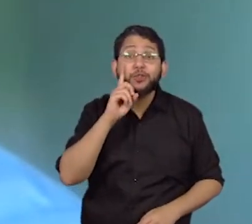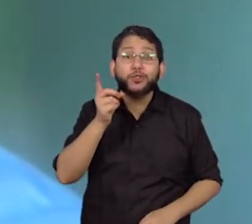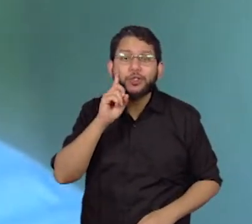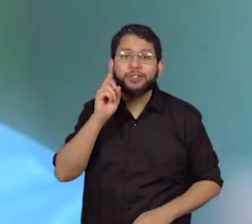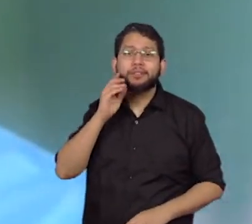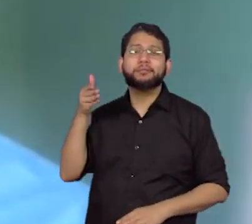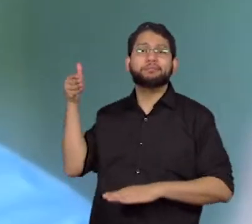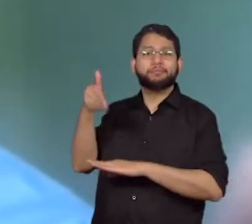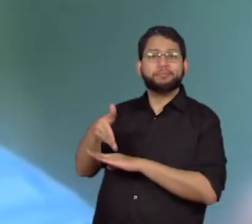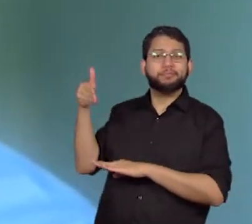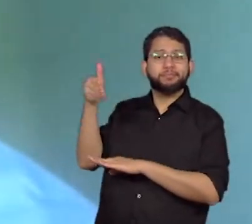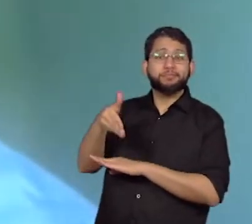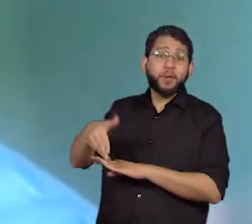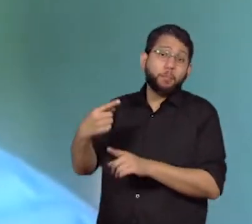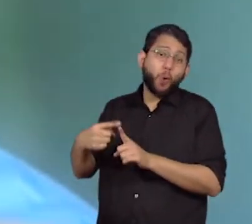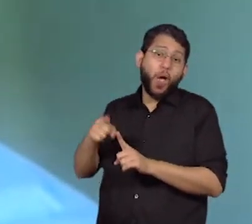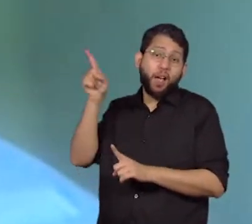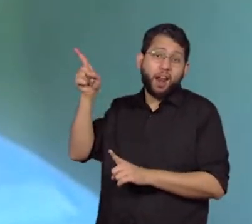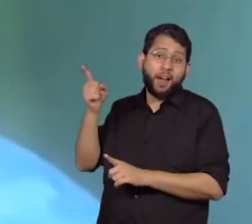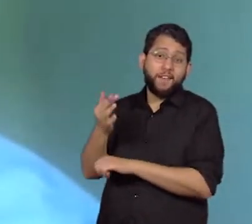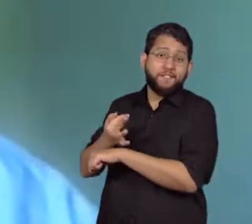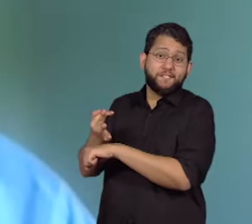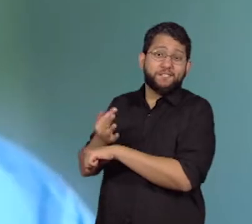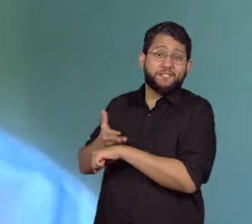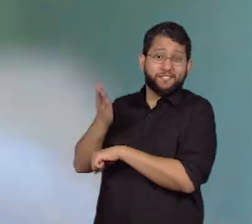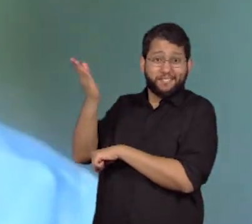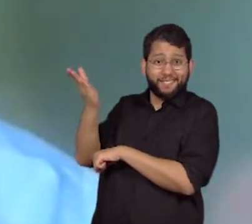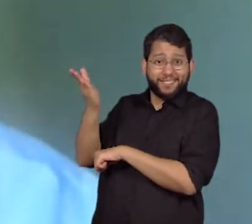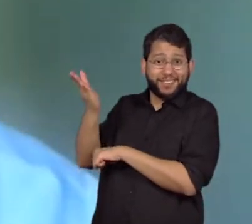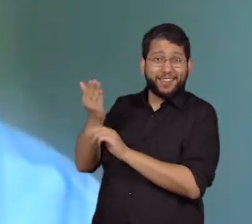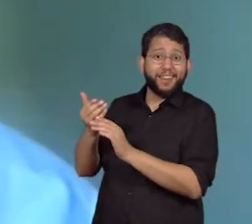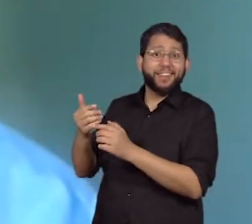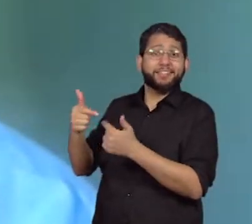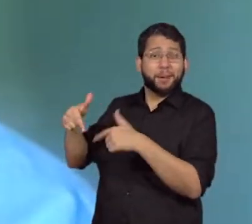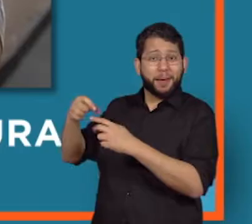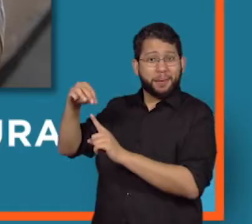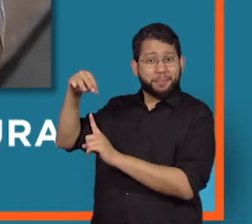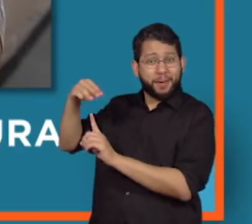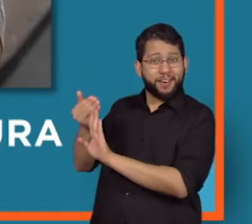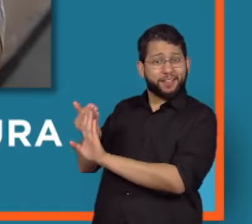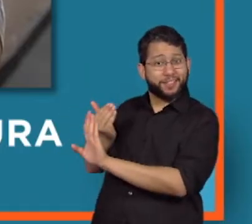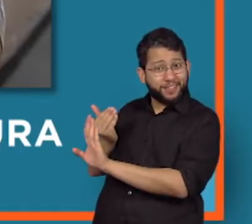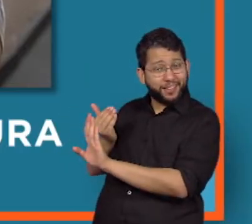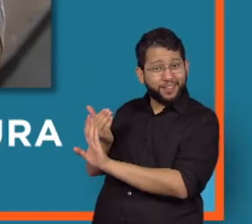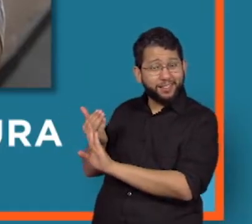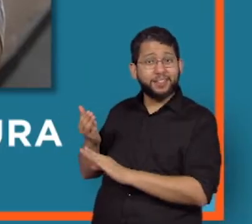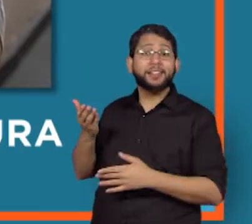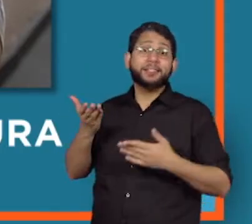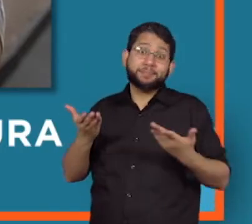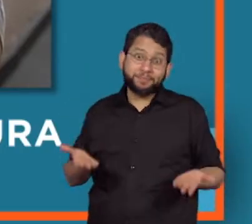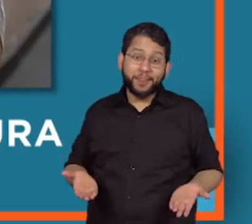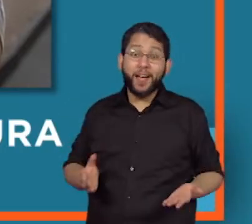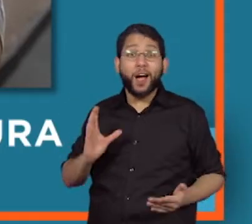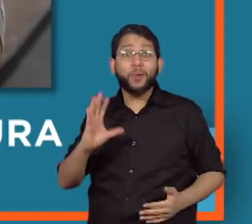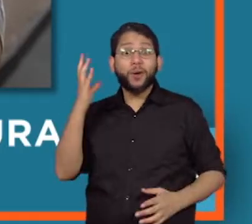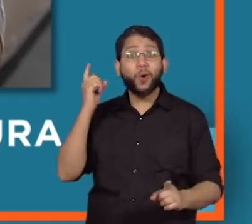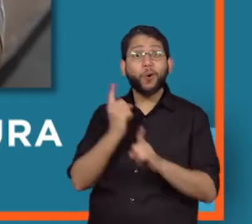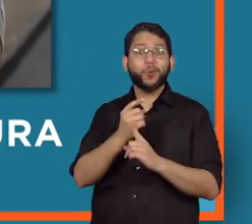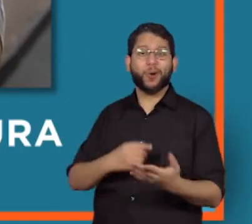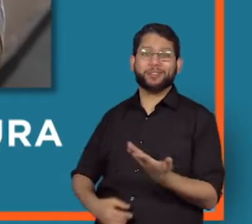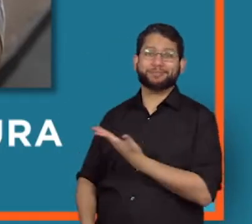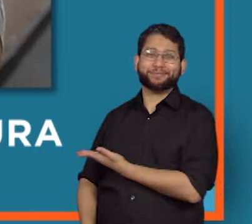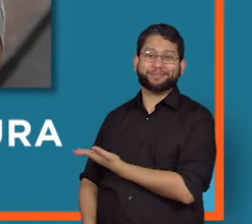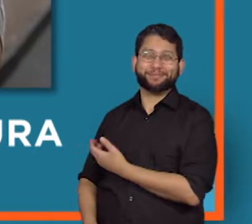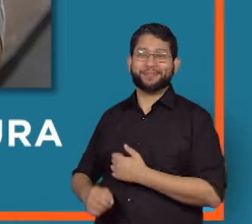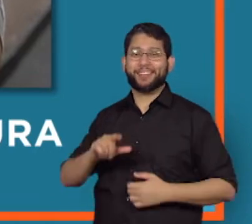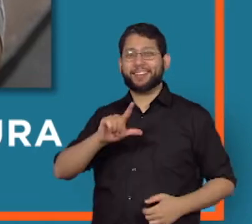atendendo o telefone, isso era meu período de férias em Bauru. Então as pessoas viam que eu estava me esforçando. E o Leão Lobo, o colunista, que